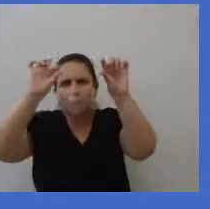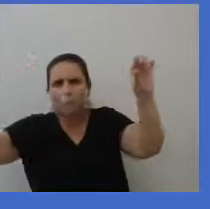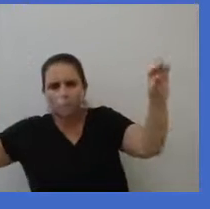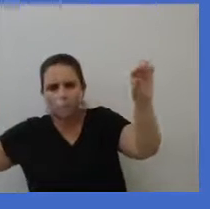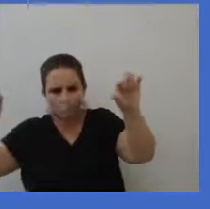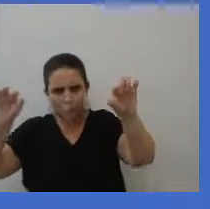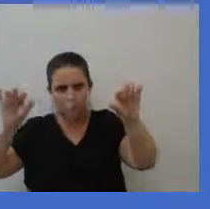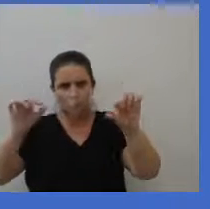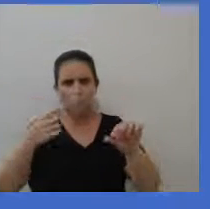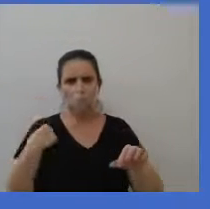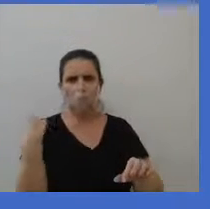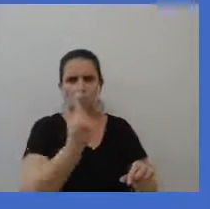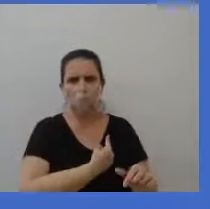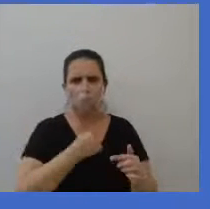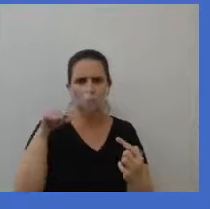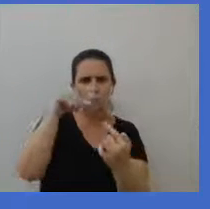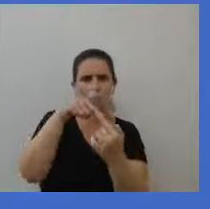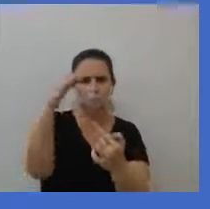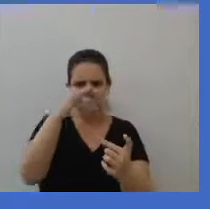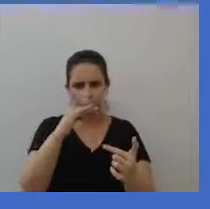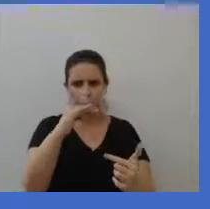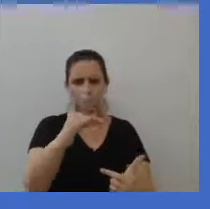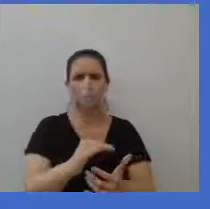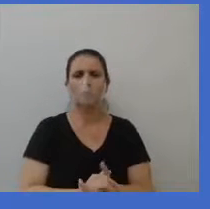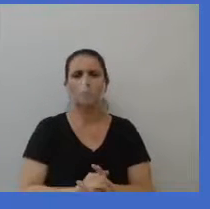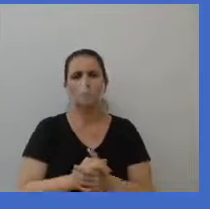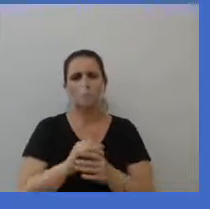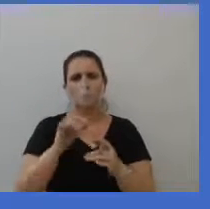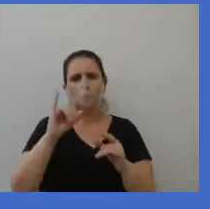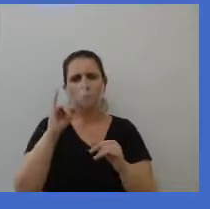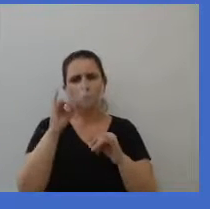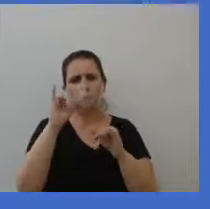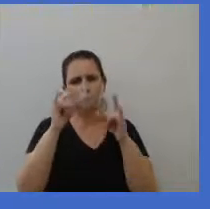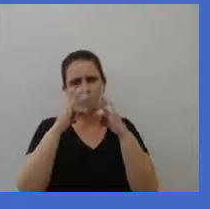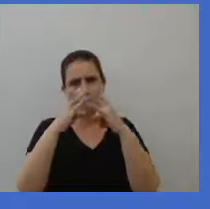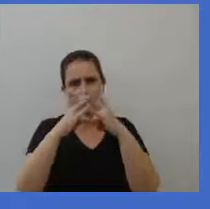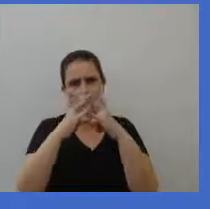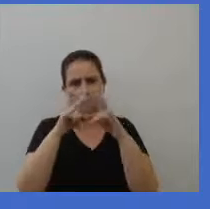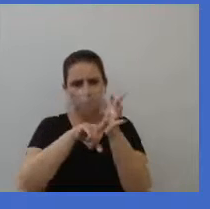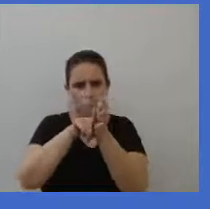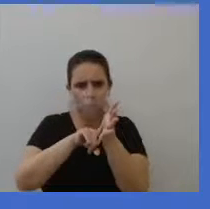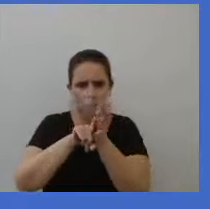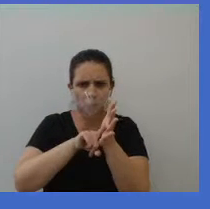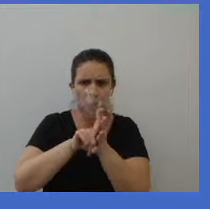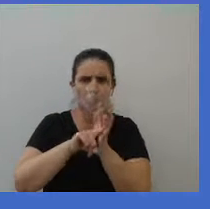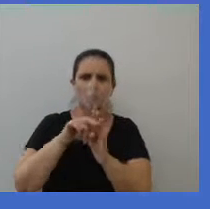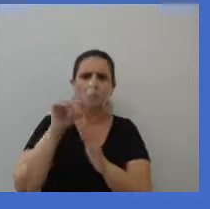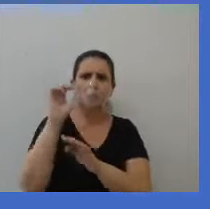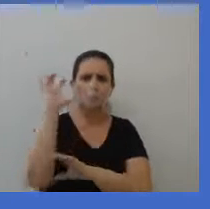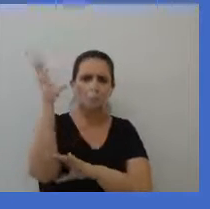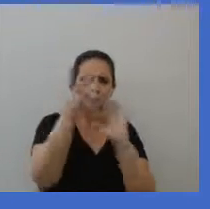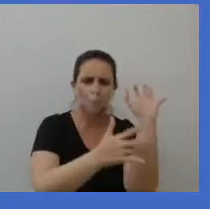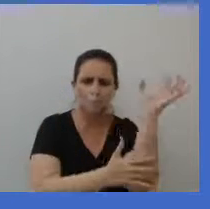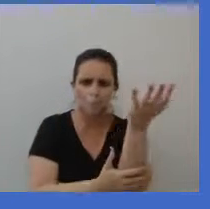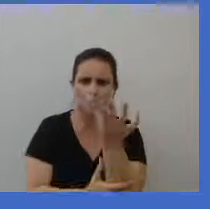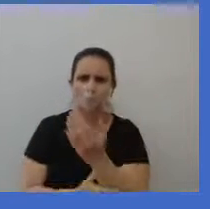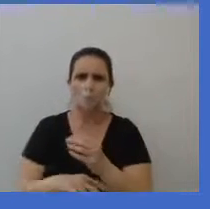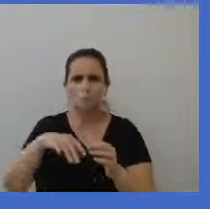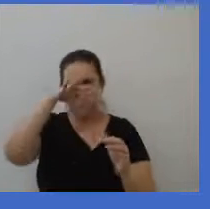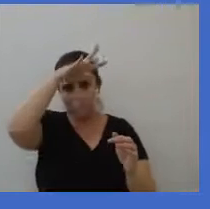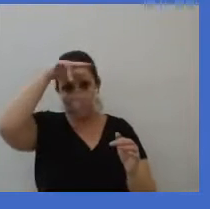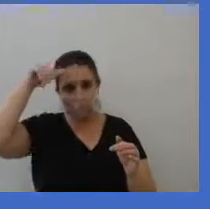escrito. Quando algo vem com muito erro, você coloca um pé atrás. Eu não estou dizendo que postagens